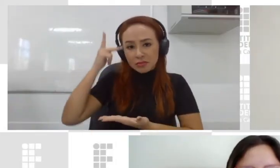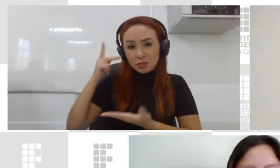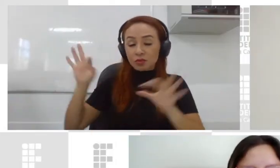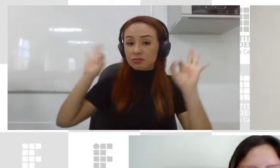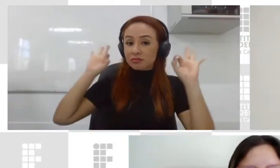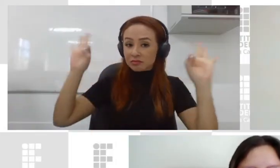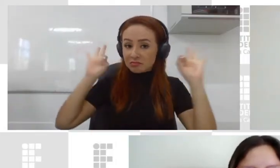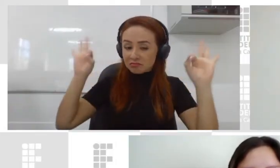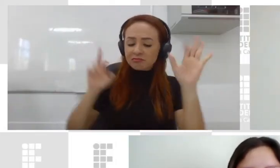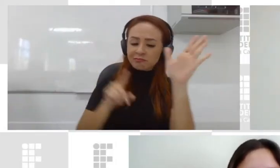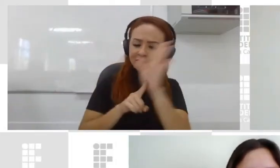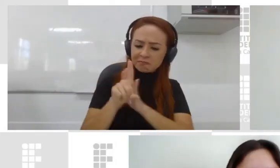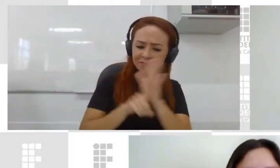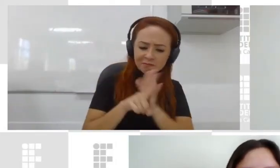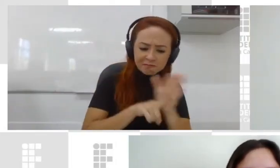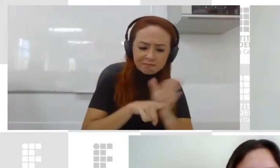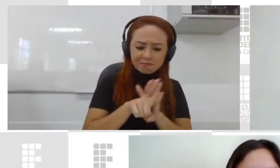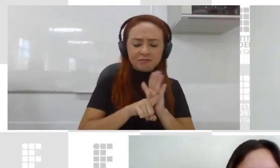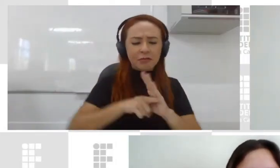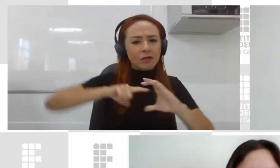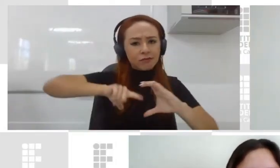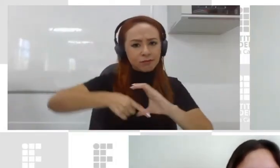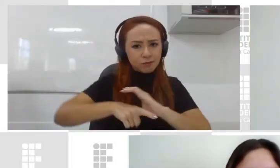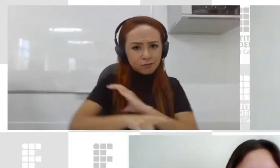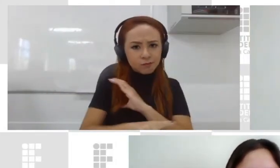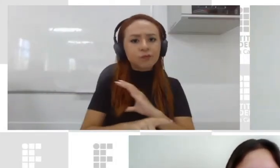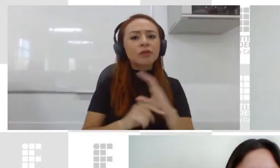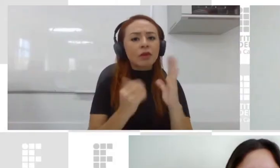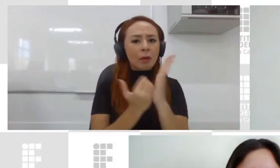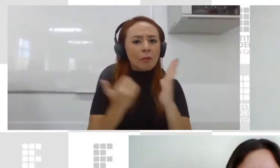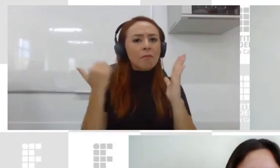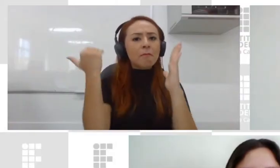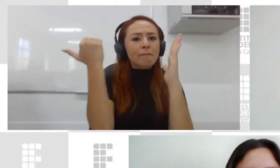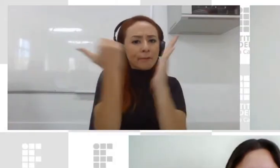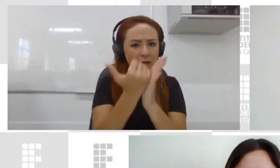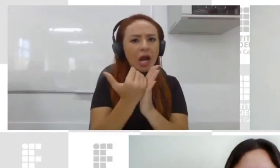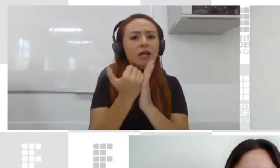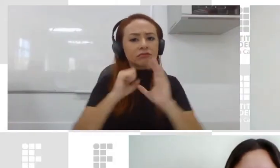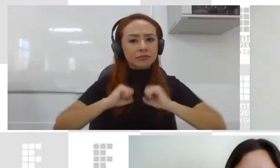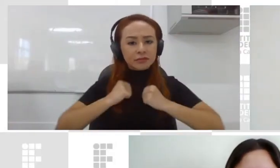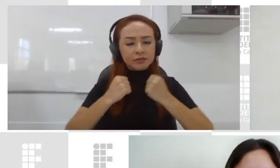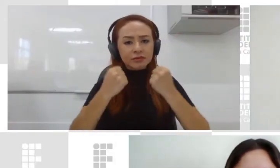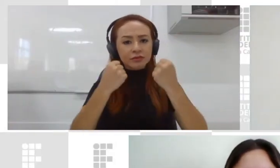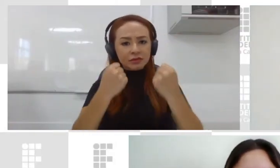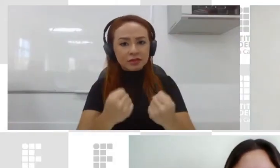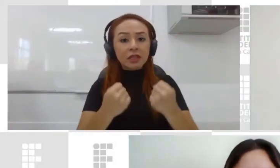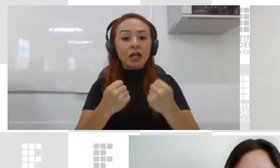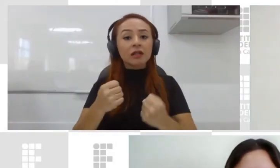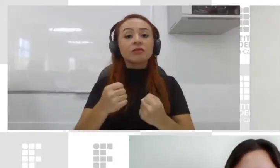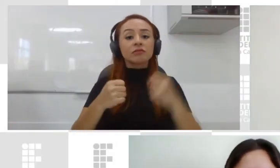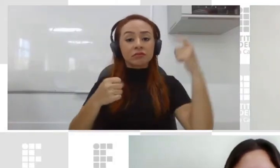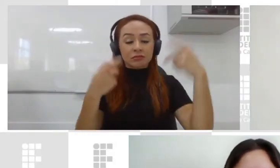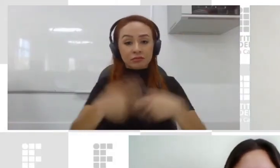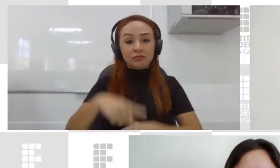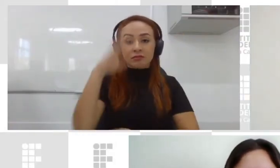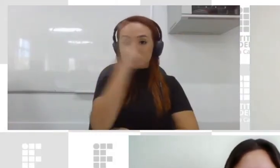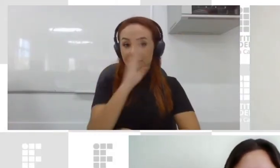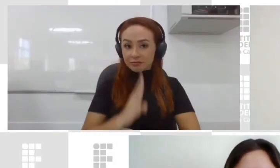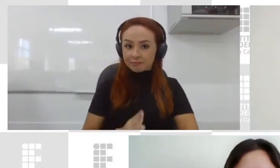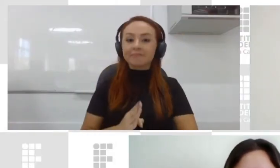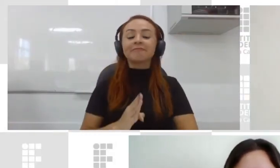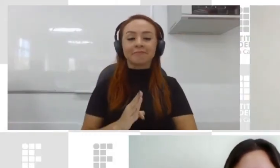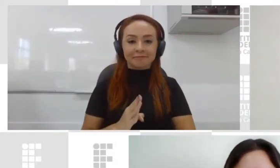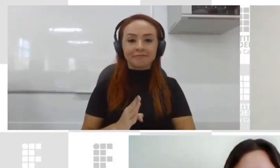dos maiores pesquisadores, né? Eu ouso afirmar que é um dos maiores pesquisadores brasileiros, né, que tem se dedicado a pesquisar